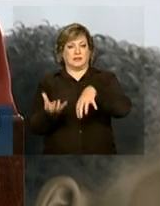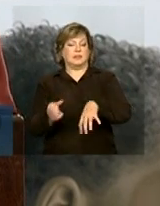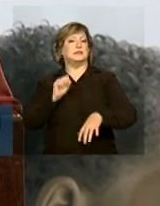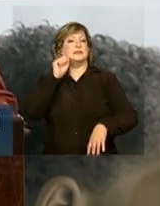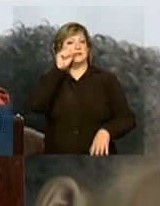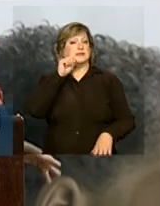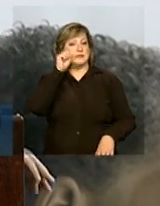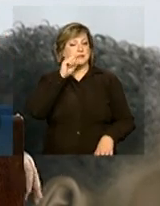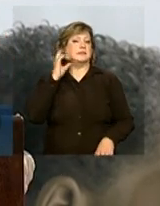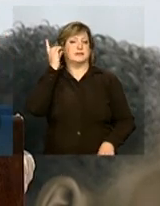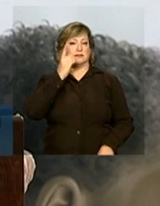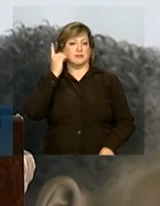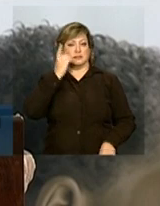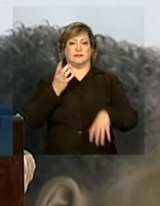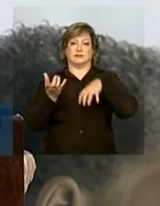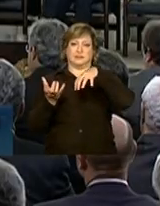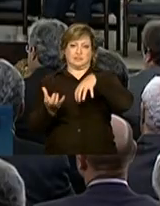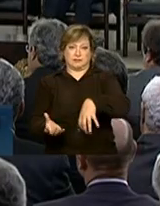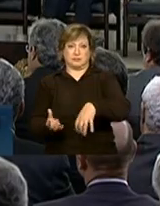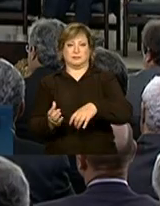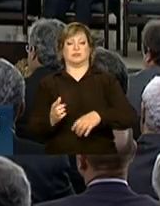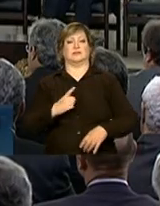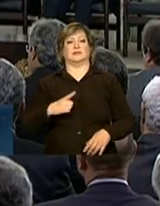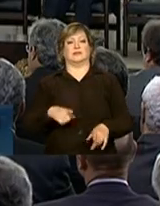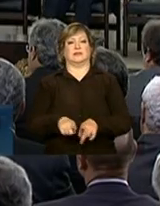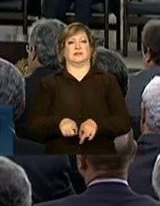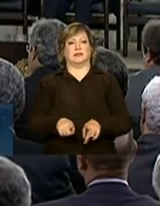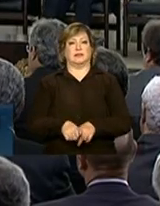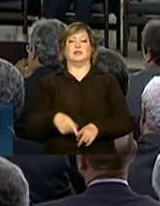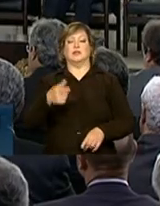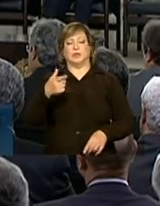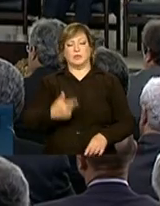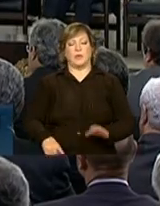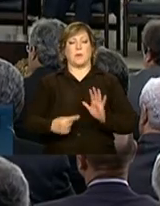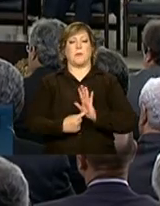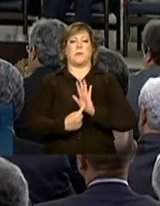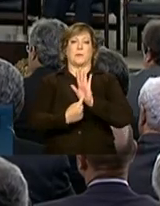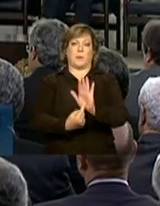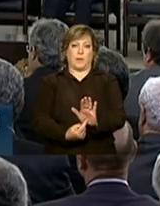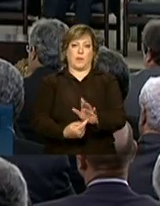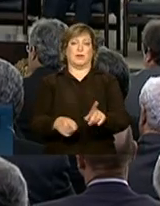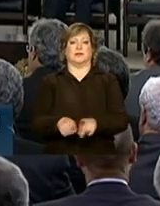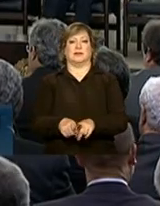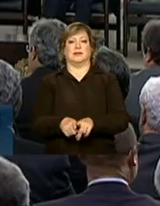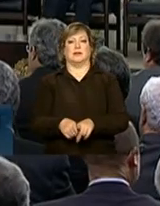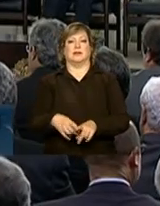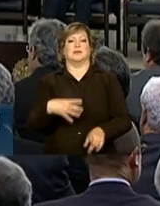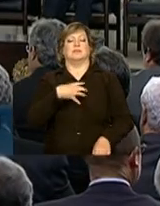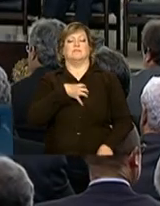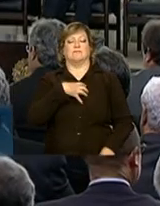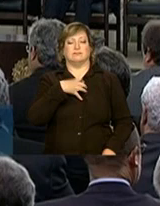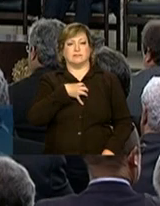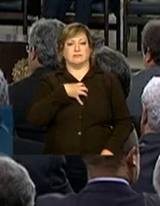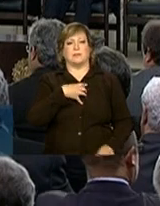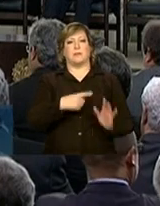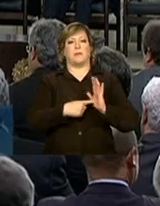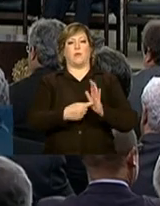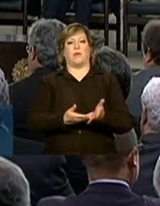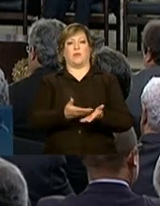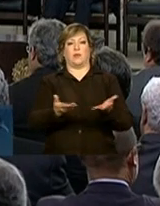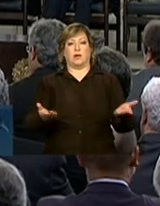Senado, que mais uma vez demonstraram sua sensibilidade aos